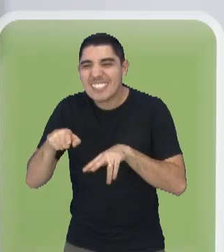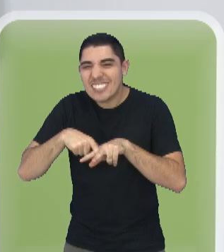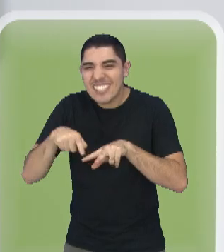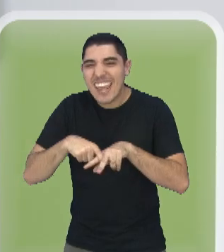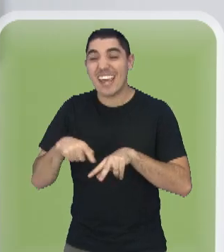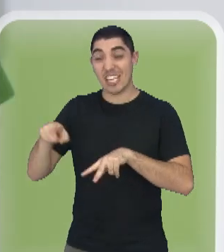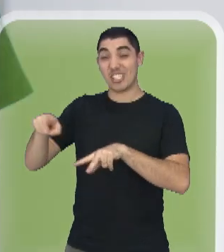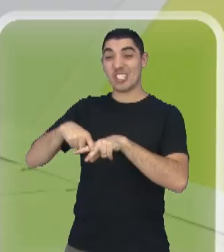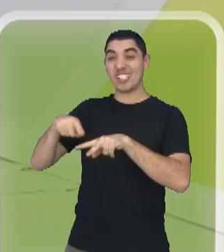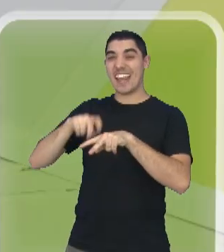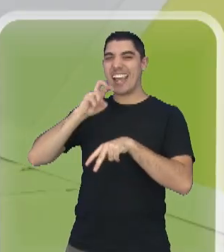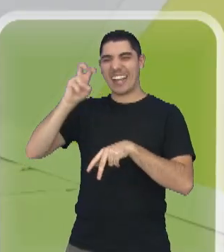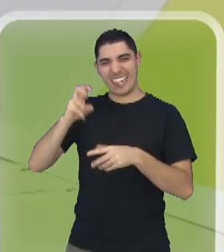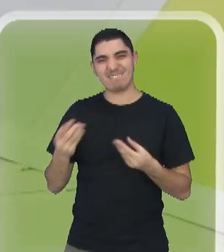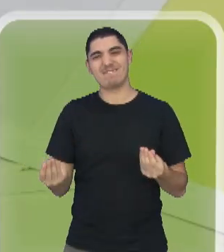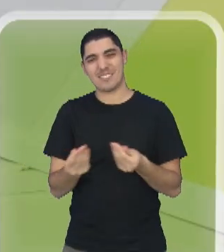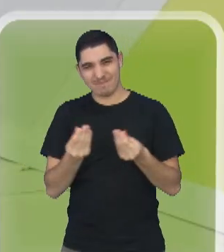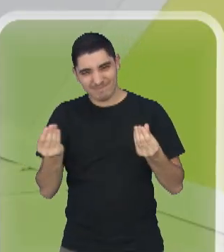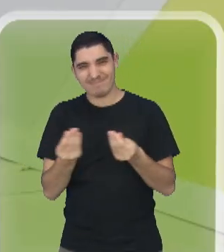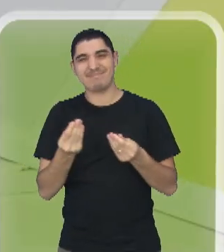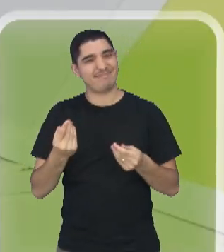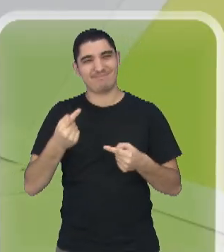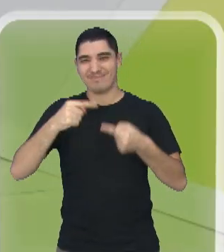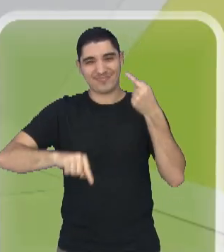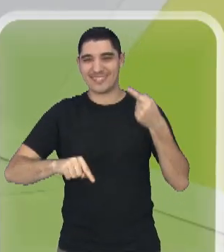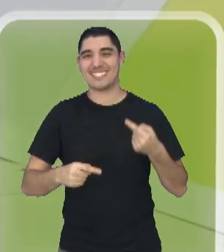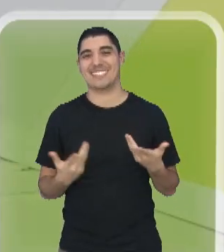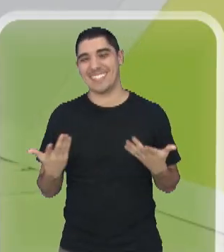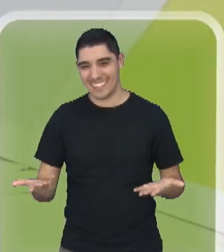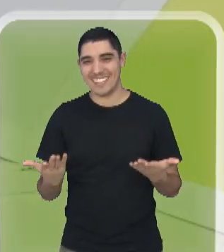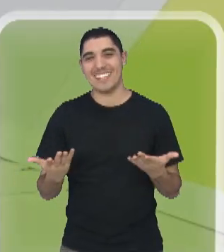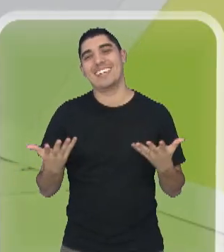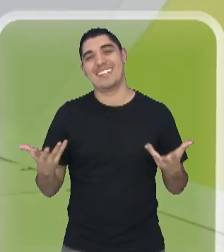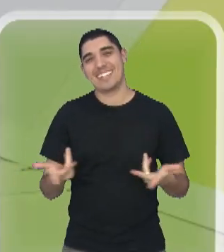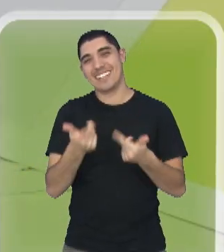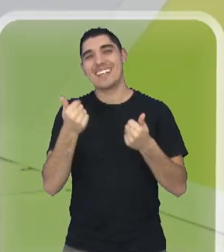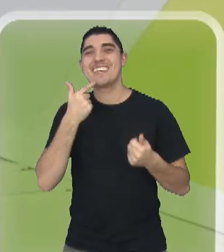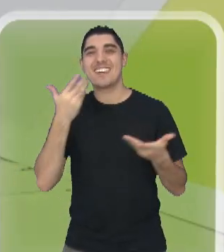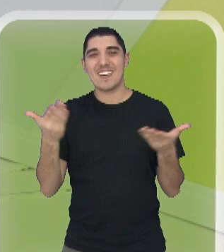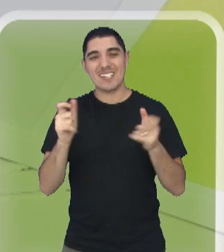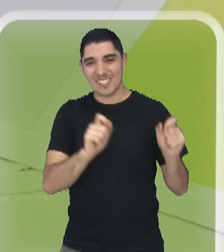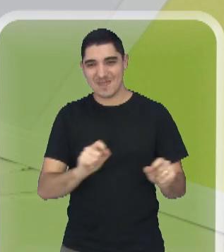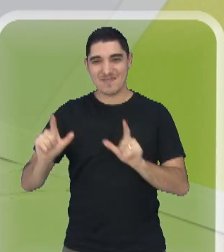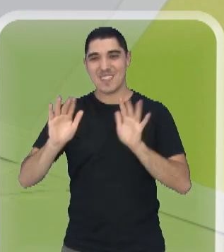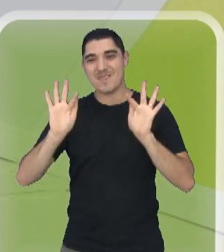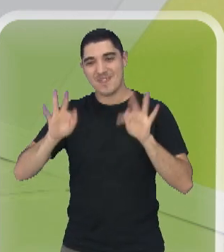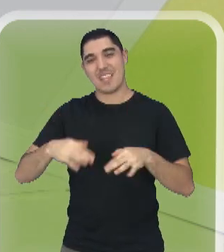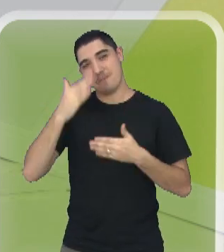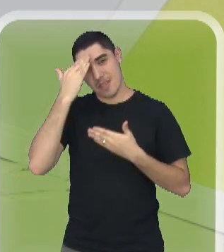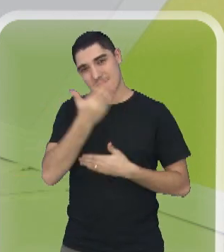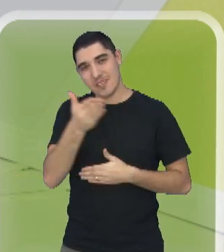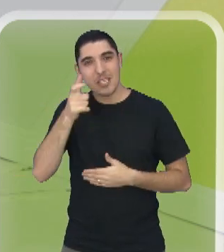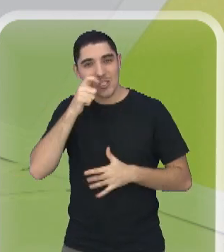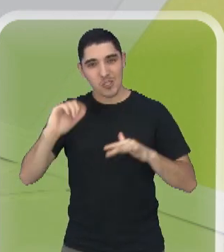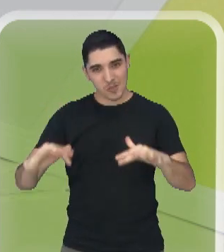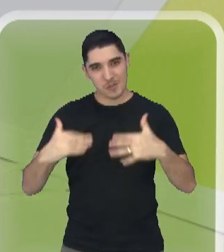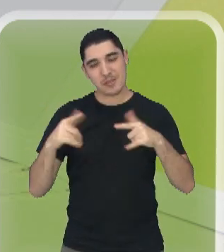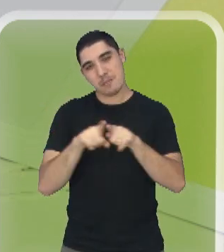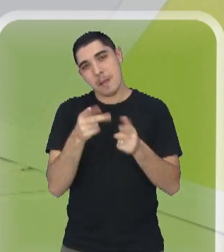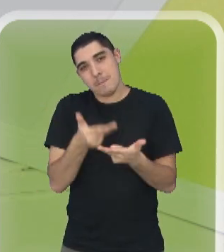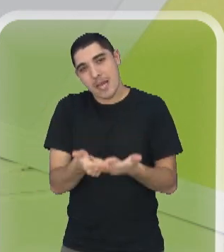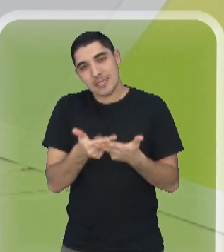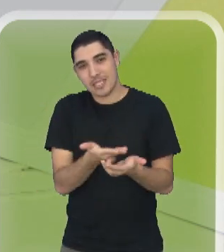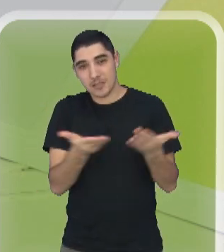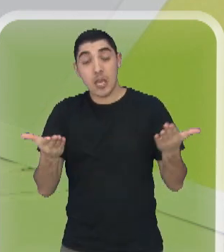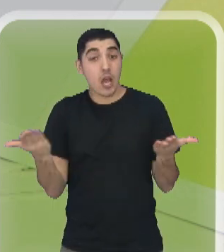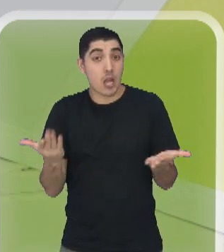canta. Chinela canta é pra arrebentar o nosso tradutor, que beleza. Nós vamos chegando ao final do programa de hoje, agradecendo a sua audiência, a sua paciência. Você fica